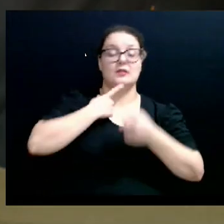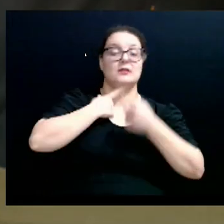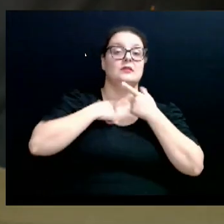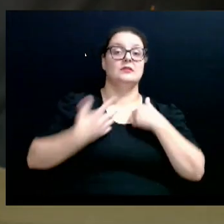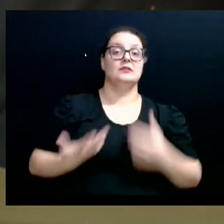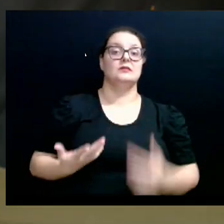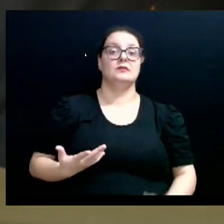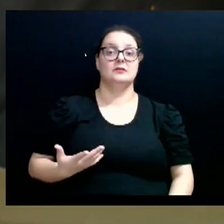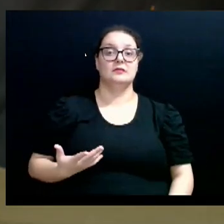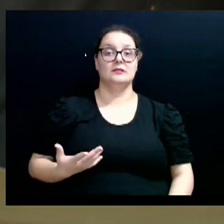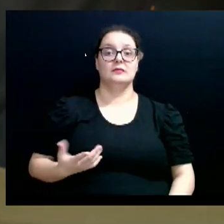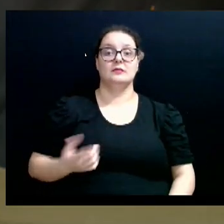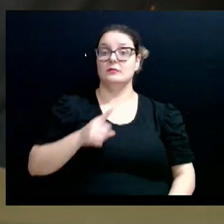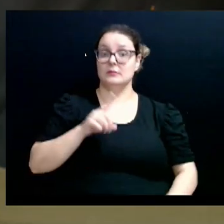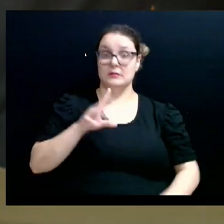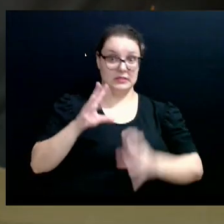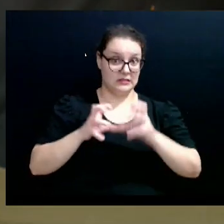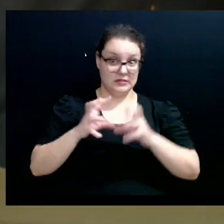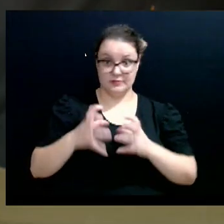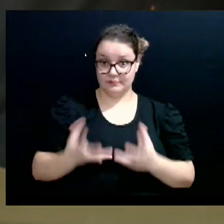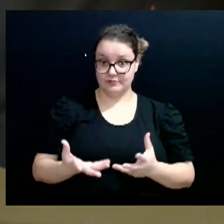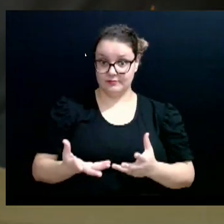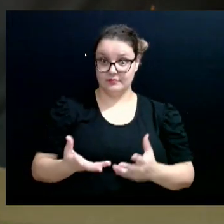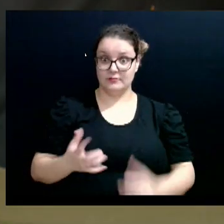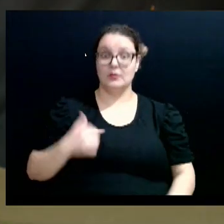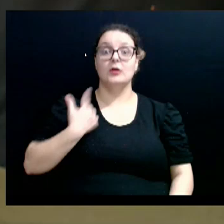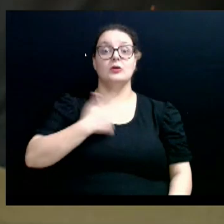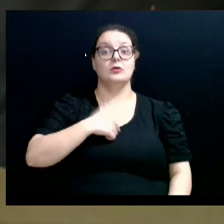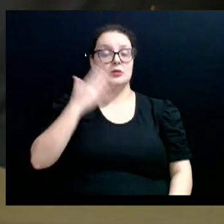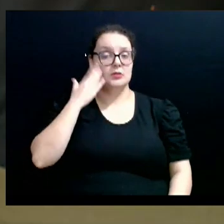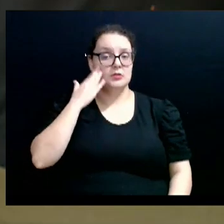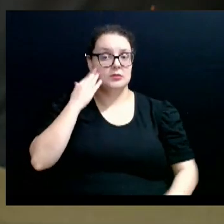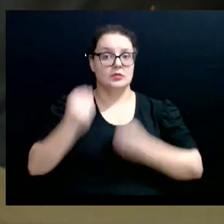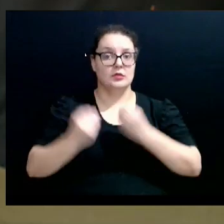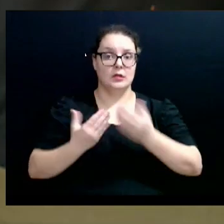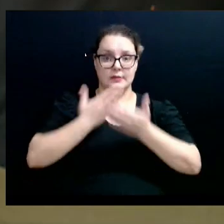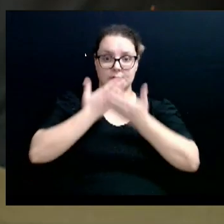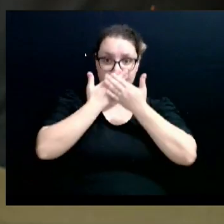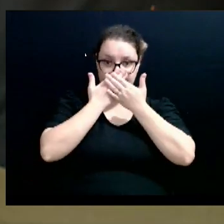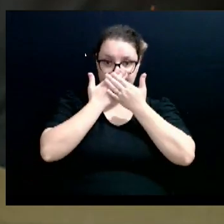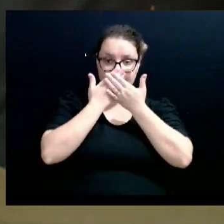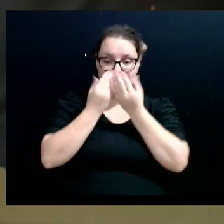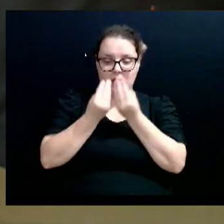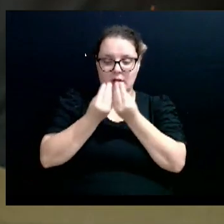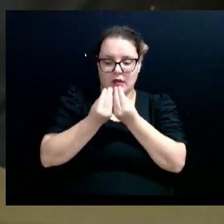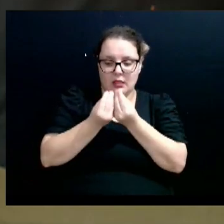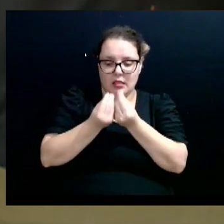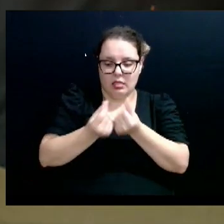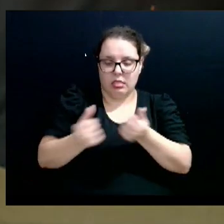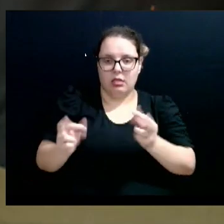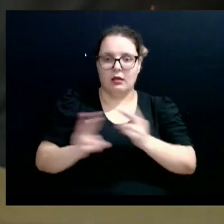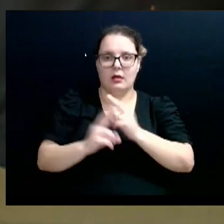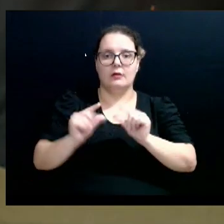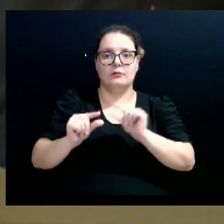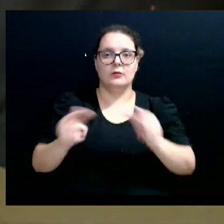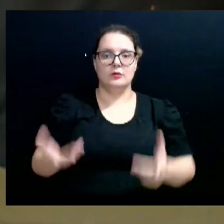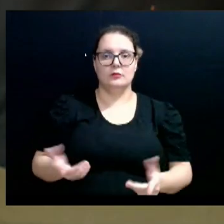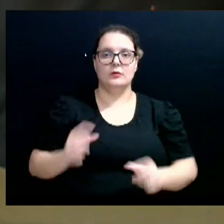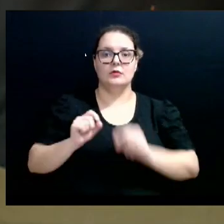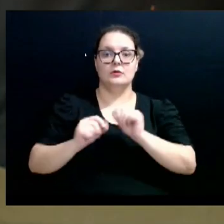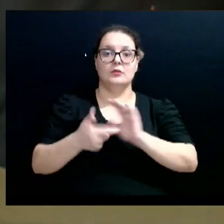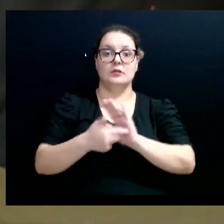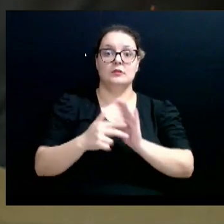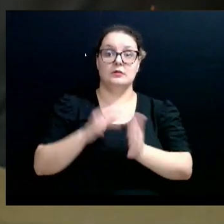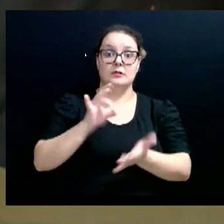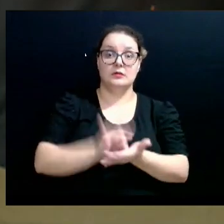não brigar? A gente vai entender como o silêncio pode minar a relação aos poucos e o que significa, na verdade, a